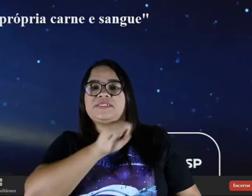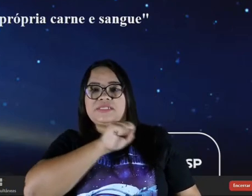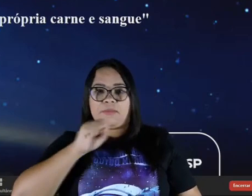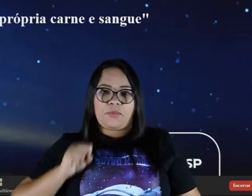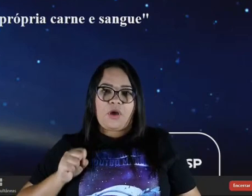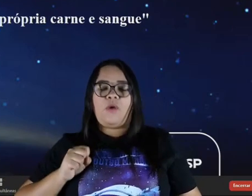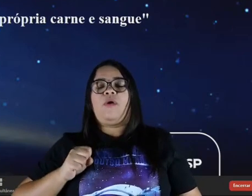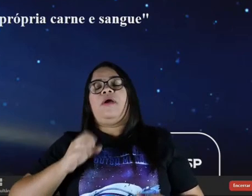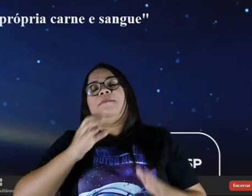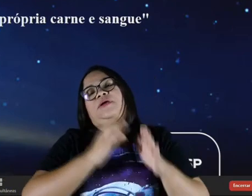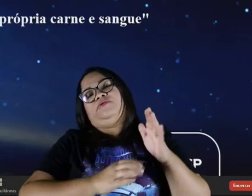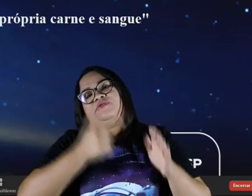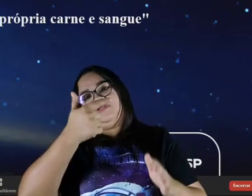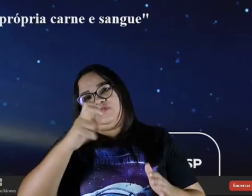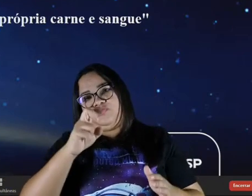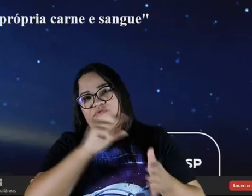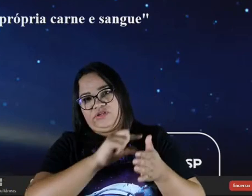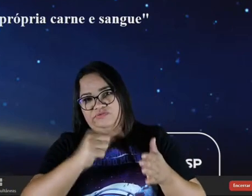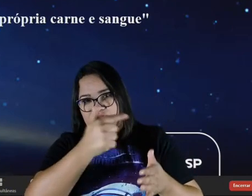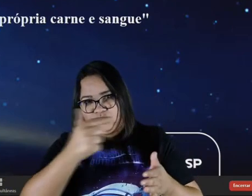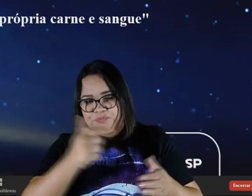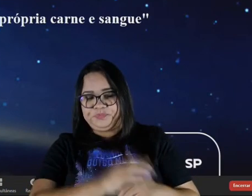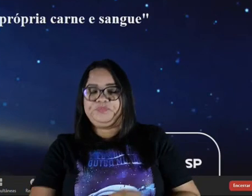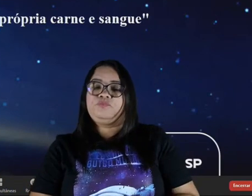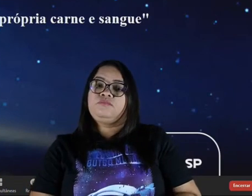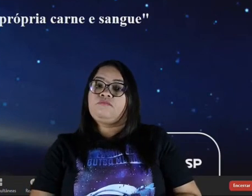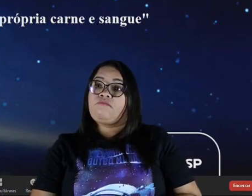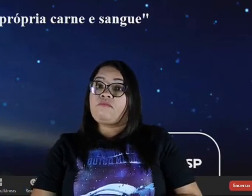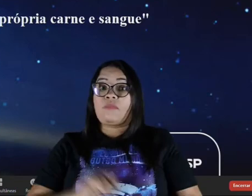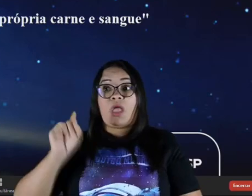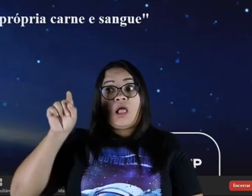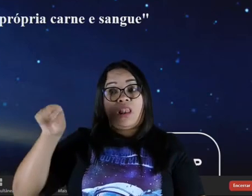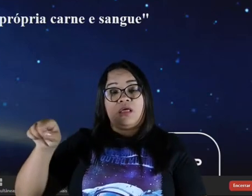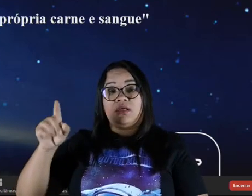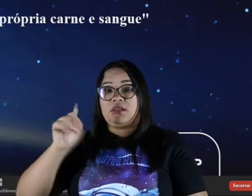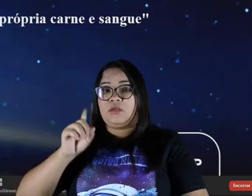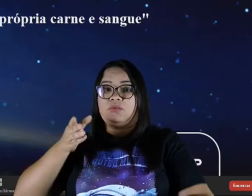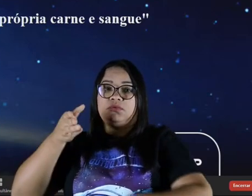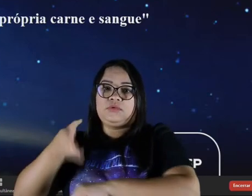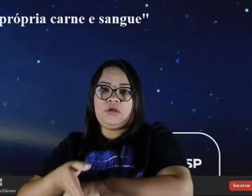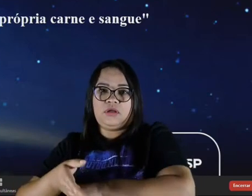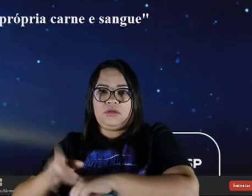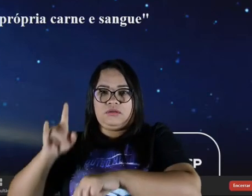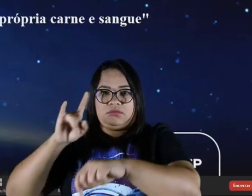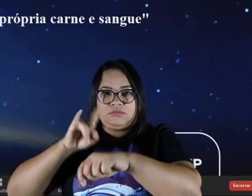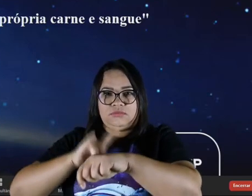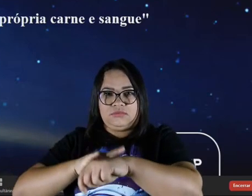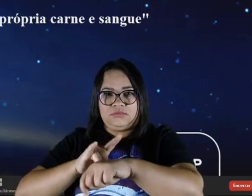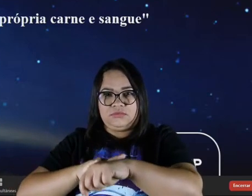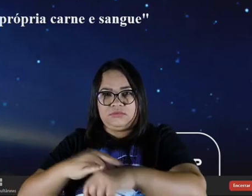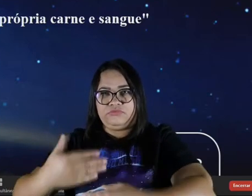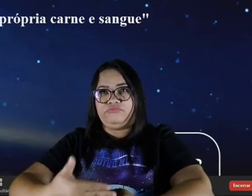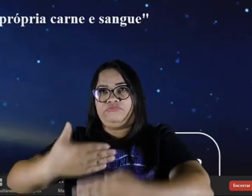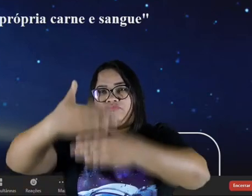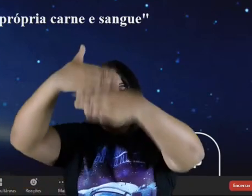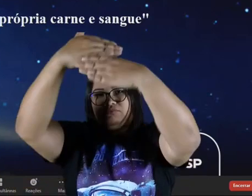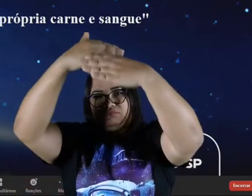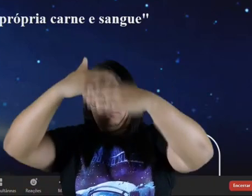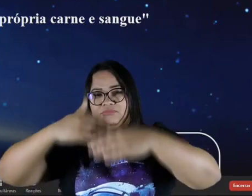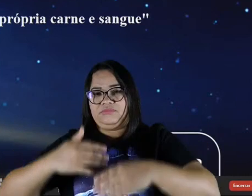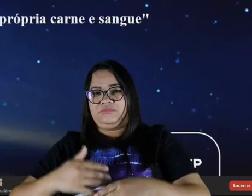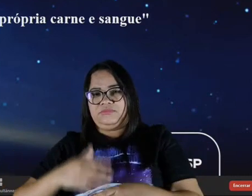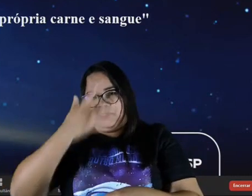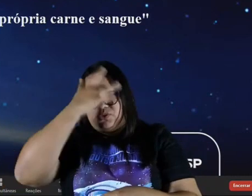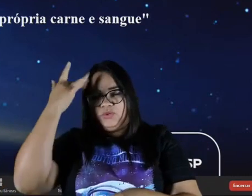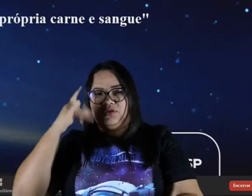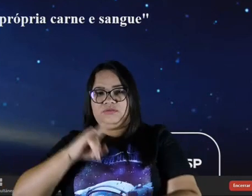22, no original hebraico está assim, ali não entrará nenhum que urina no muro. No hebraico está assim, nenhum que urina